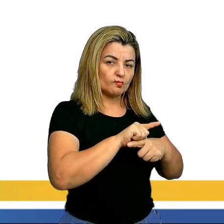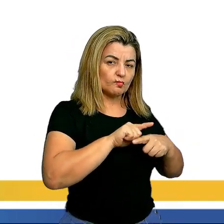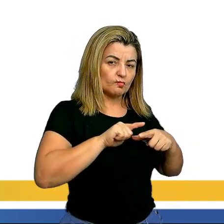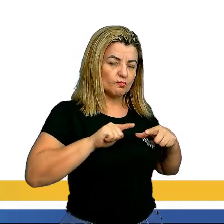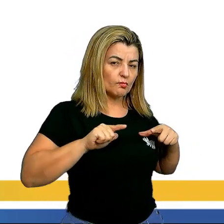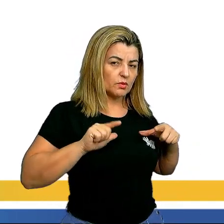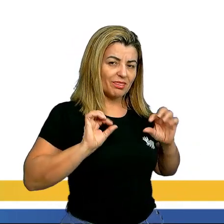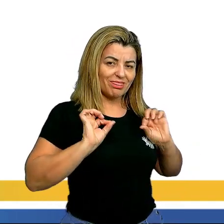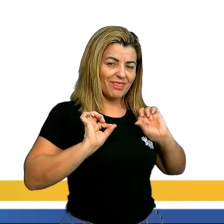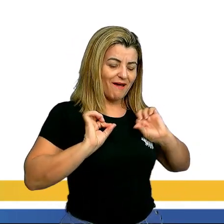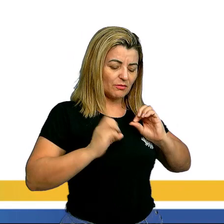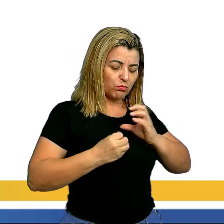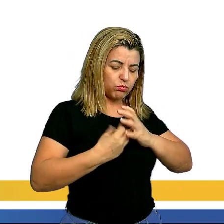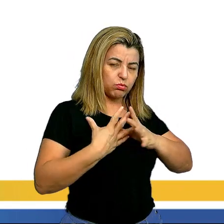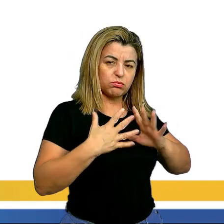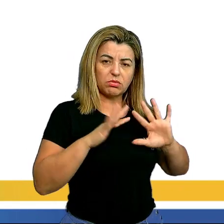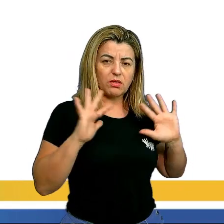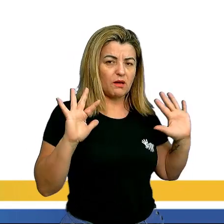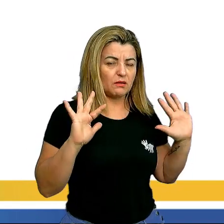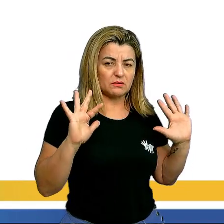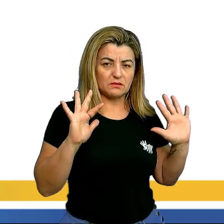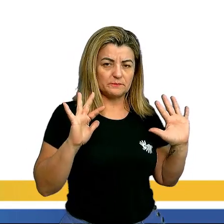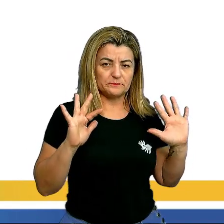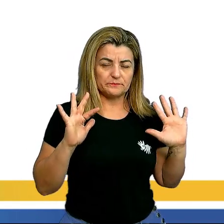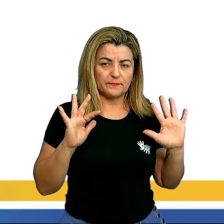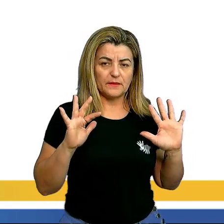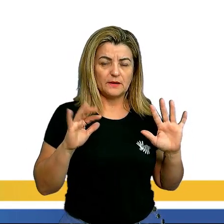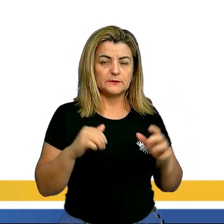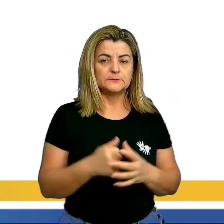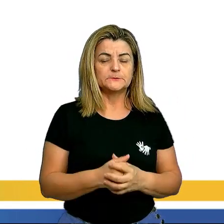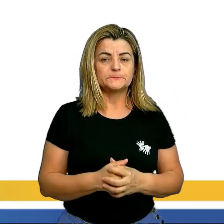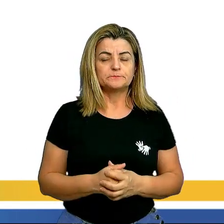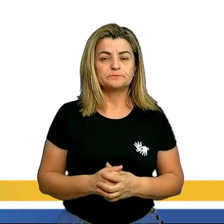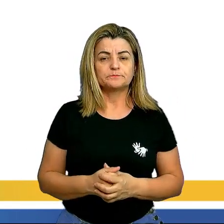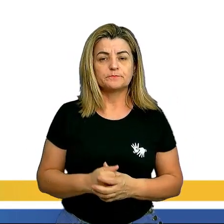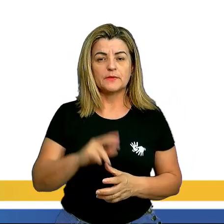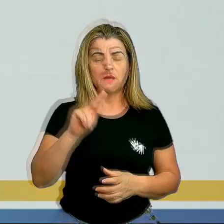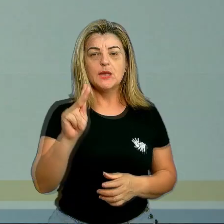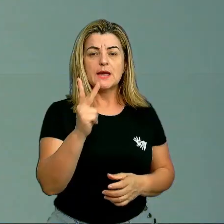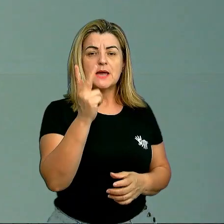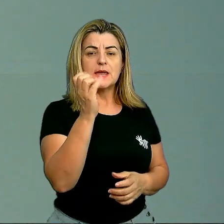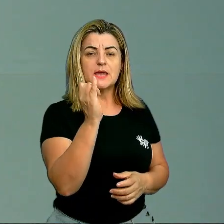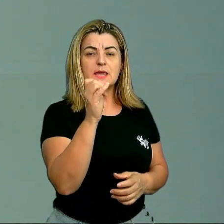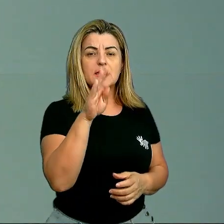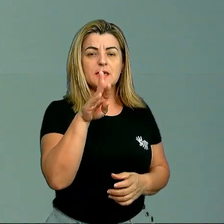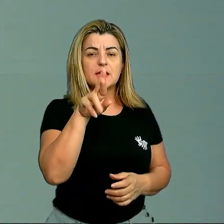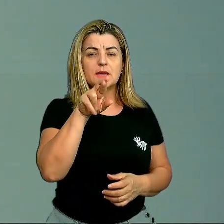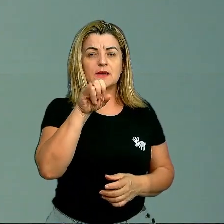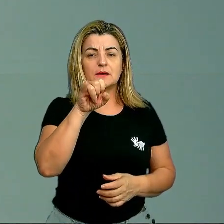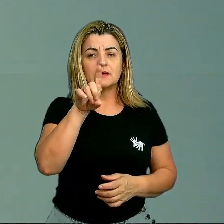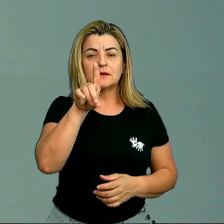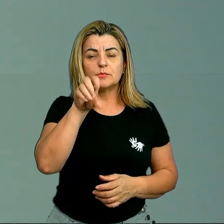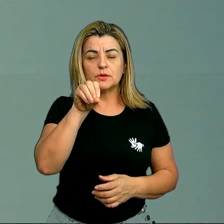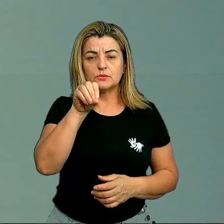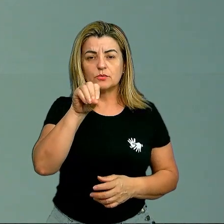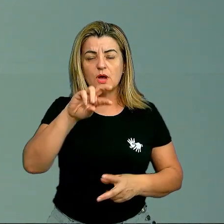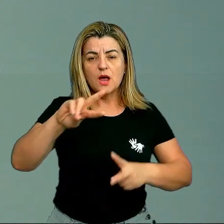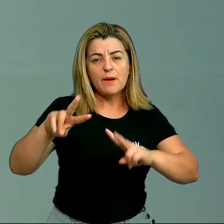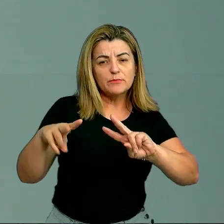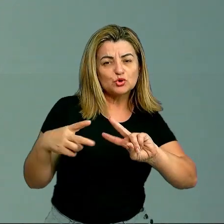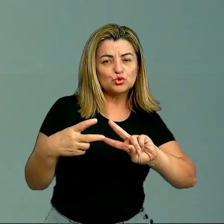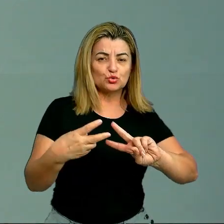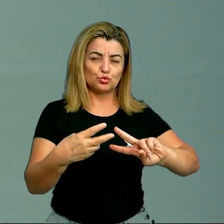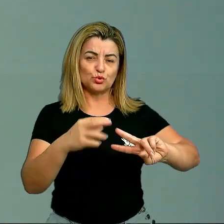quer dizer híbrido por quê? Porque tem a origem de duas espécies diferentes. É diferente dos animais, pessoal. Por que eu falei que ela